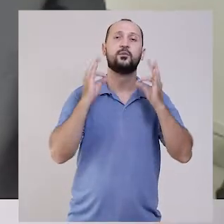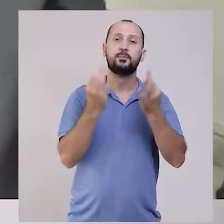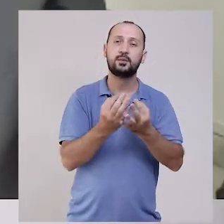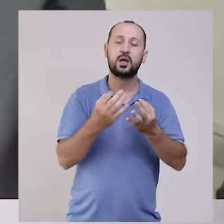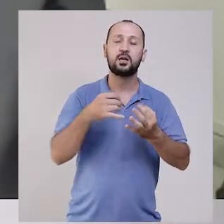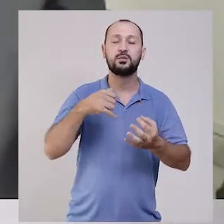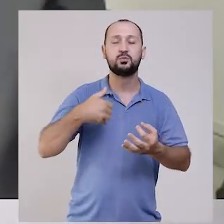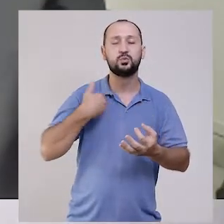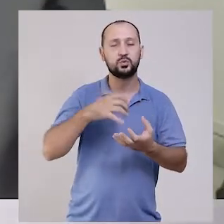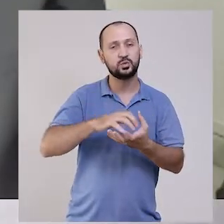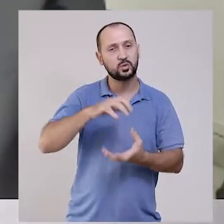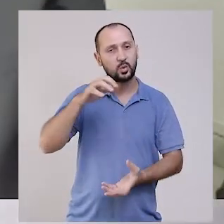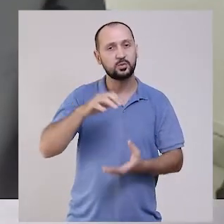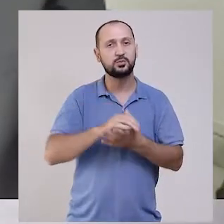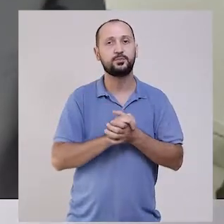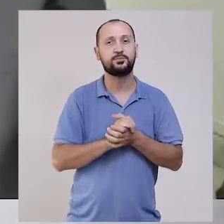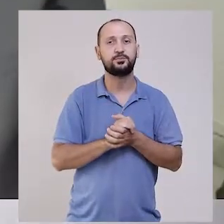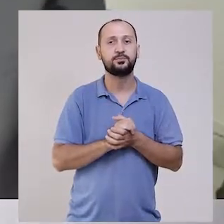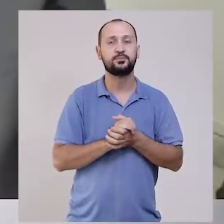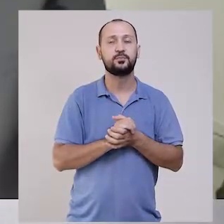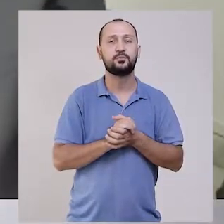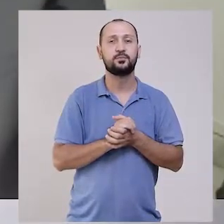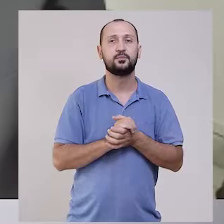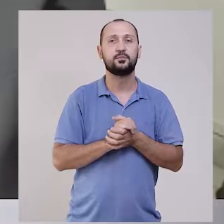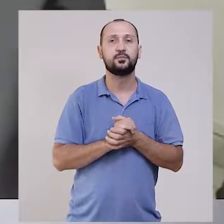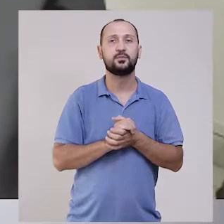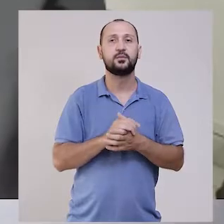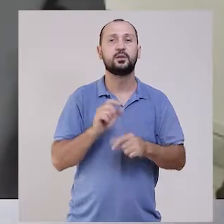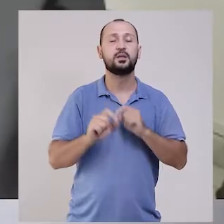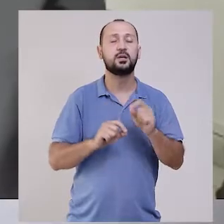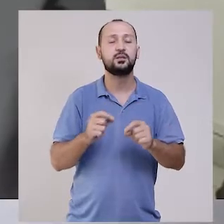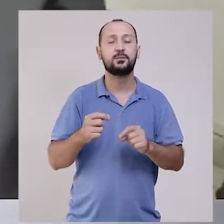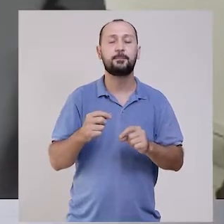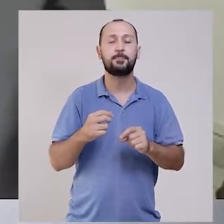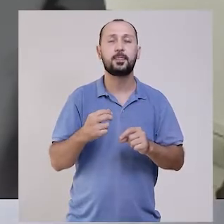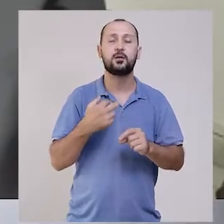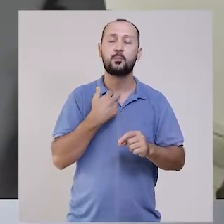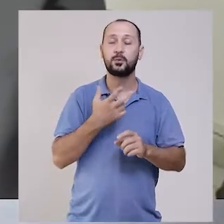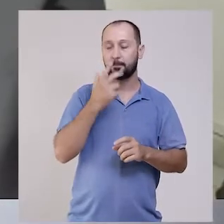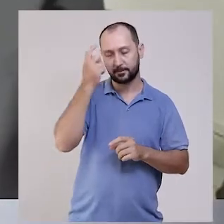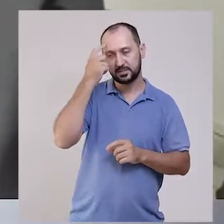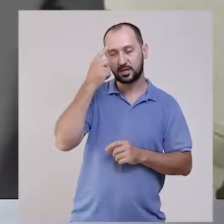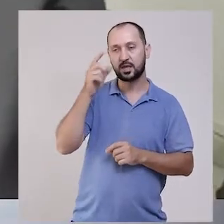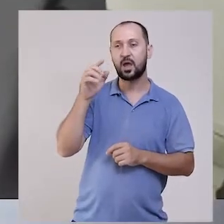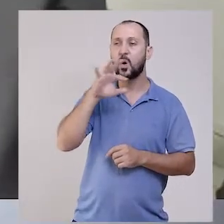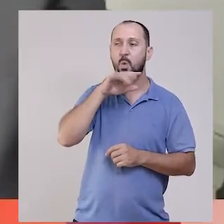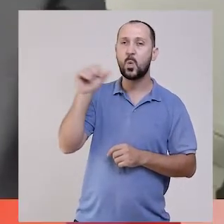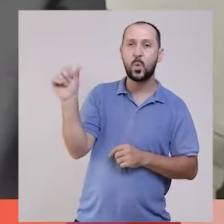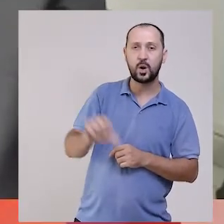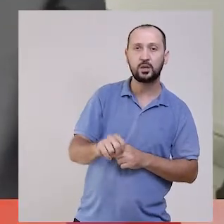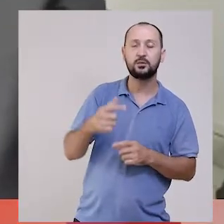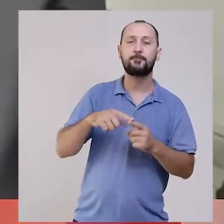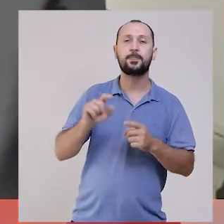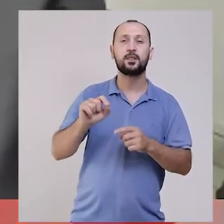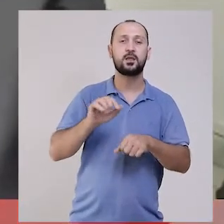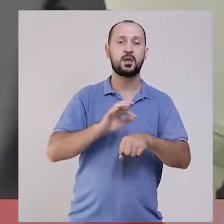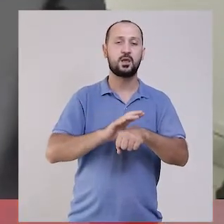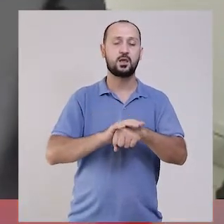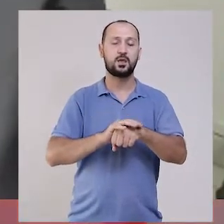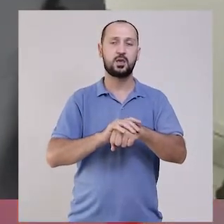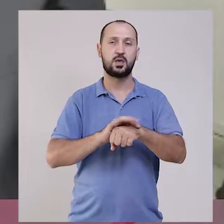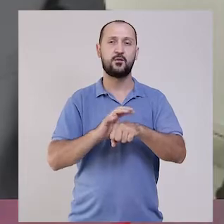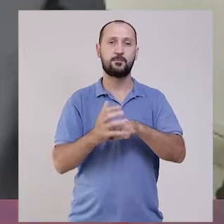idosos, uma vez que a gente não pode nem ser negacionista, achando que a Covid-19 foi embora e que estamos